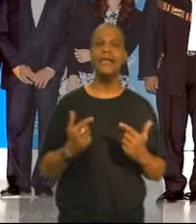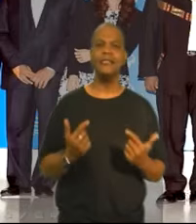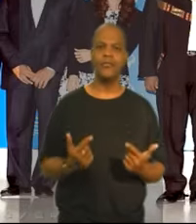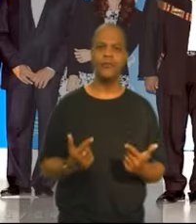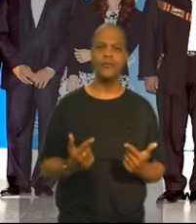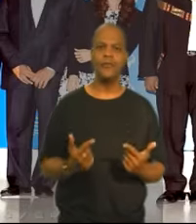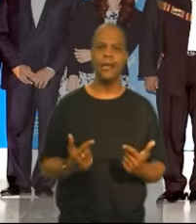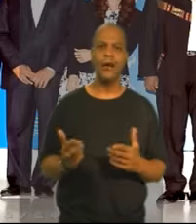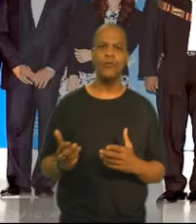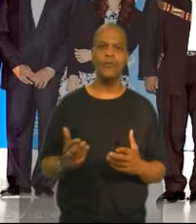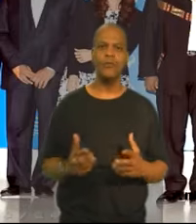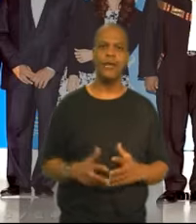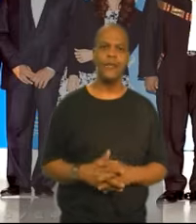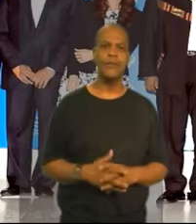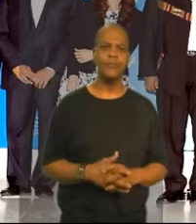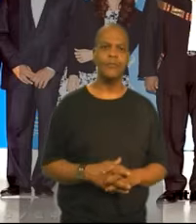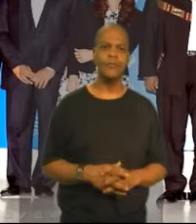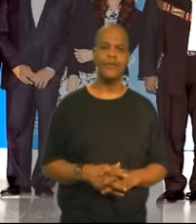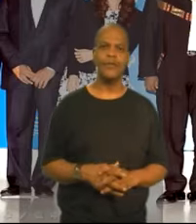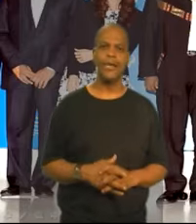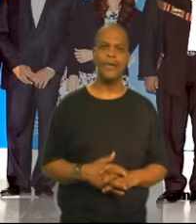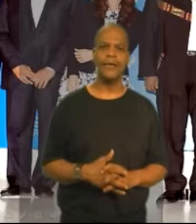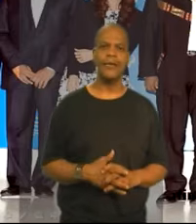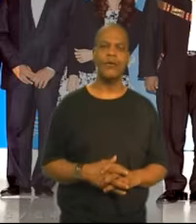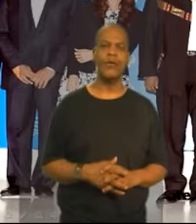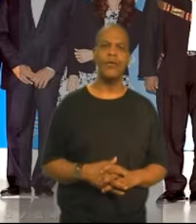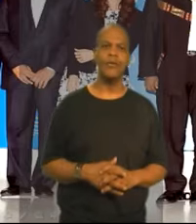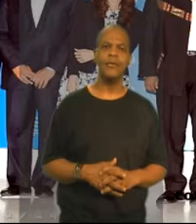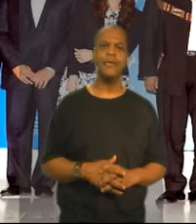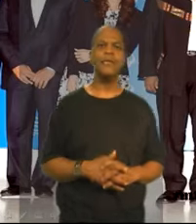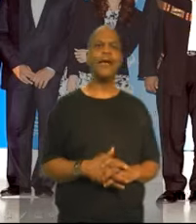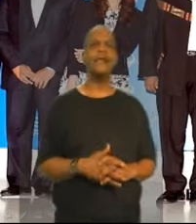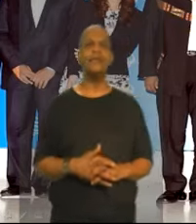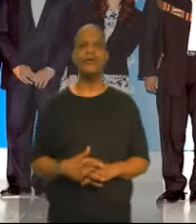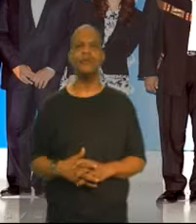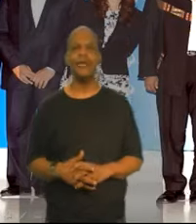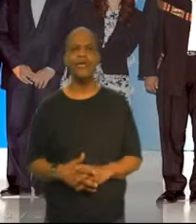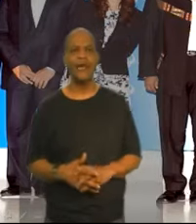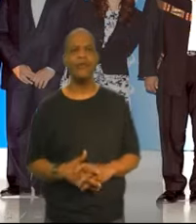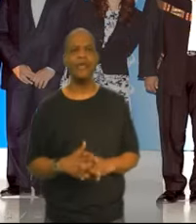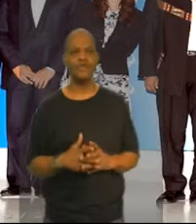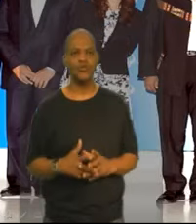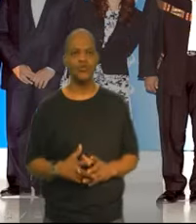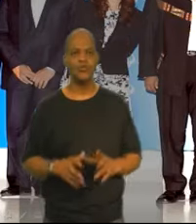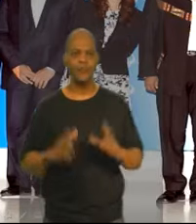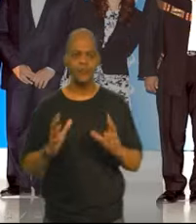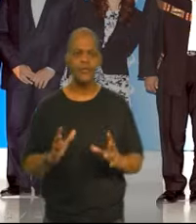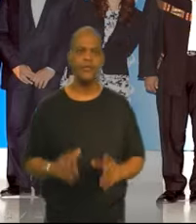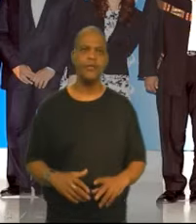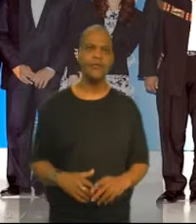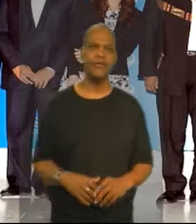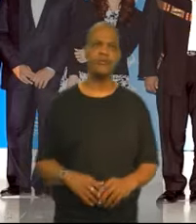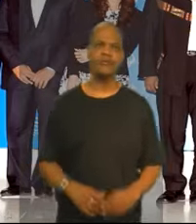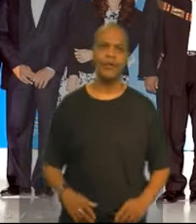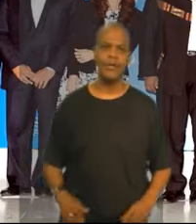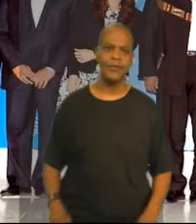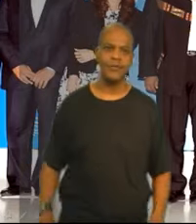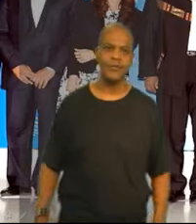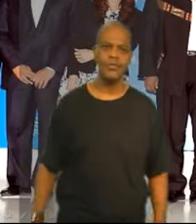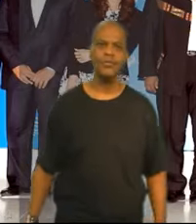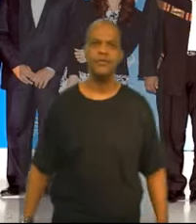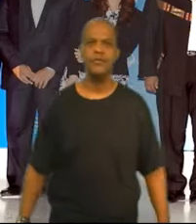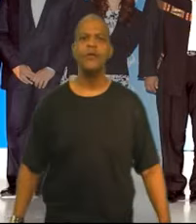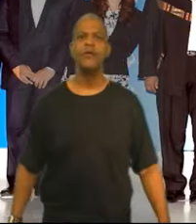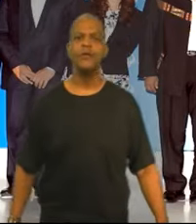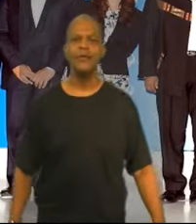a reeleição, algo que não é possível lá na Colômbia. E aí, então, o que que é a UNASUL? Vamos definir a UNASUL de maneira